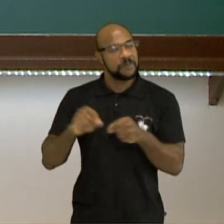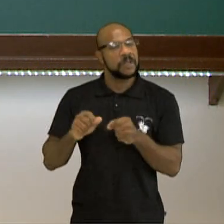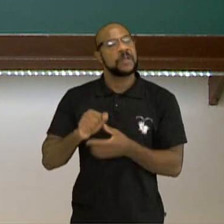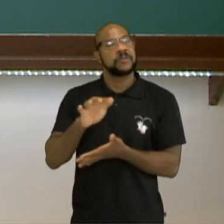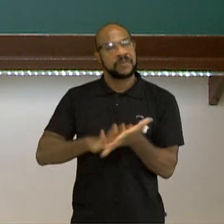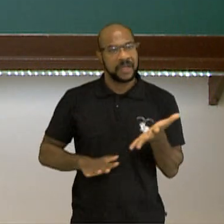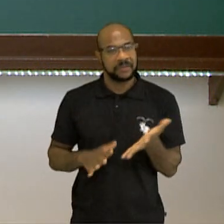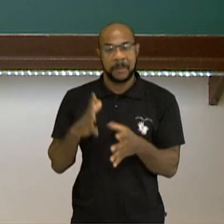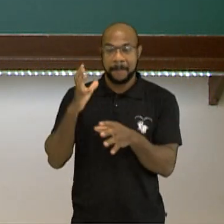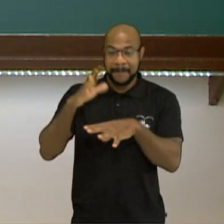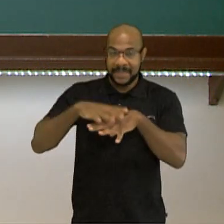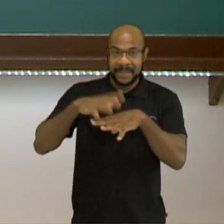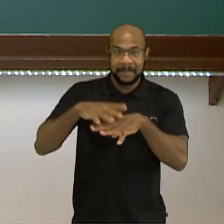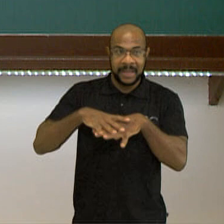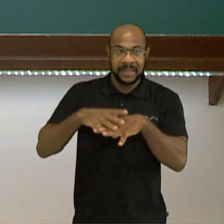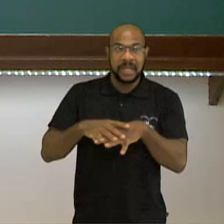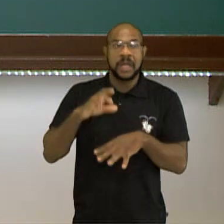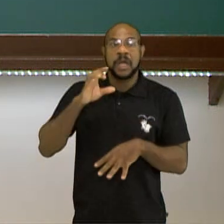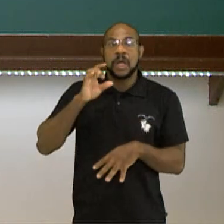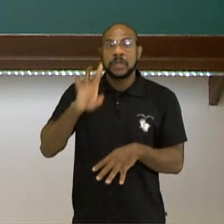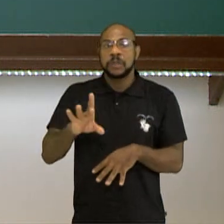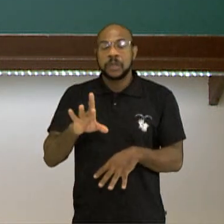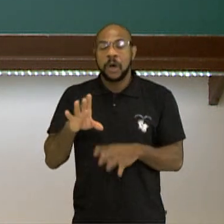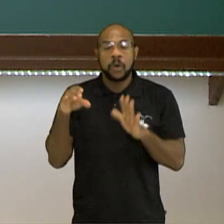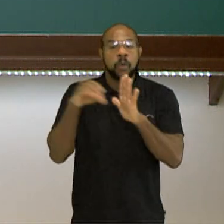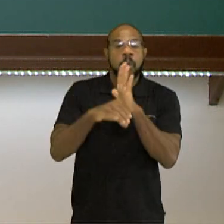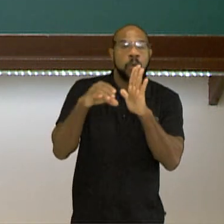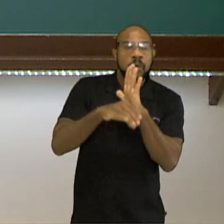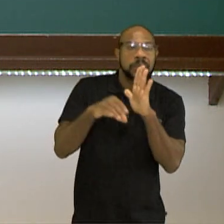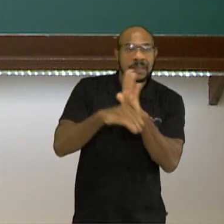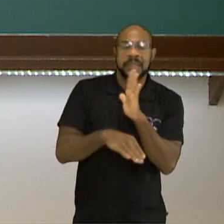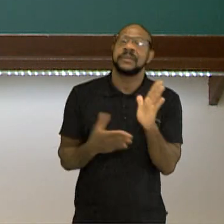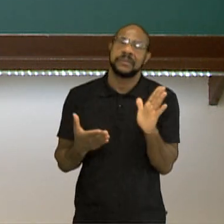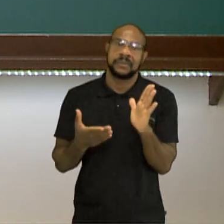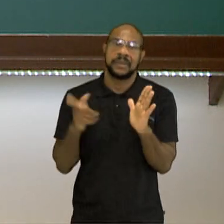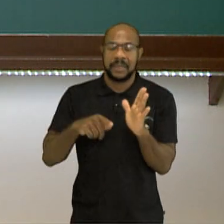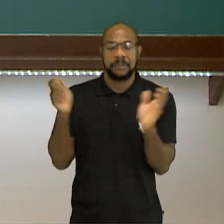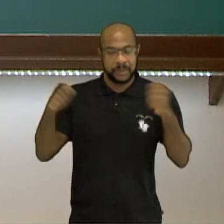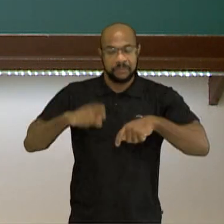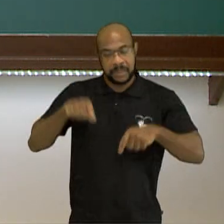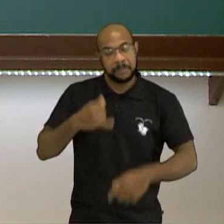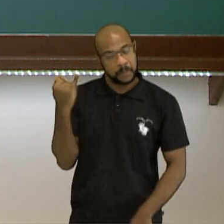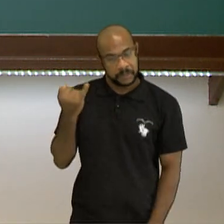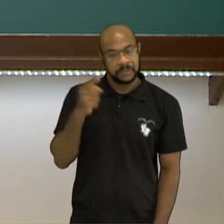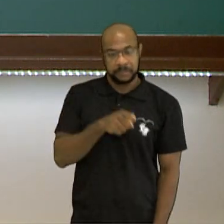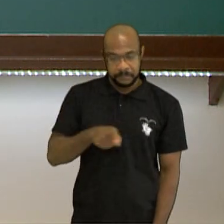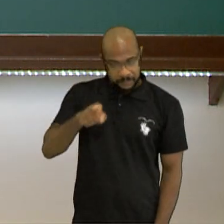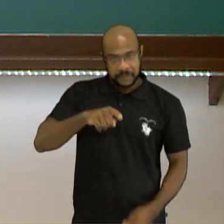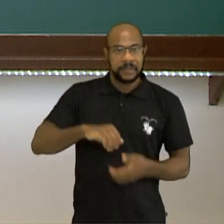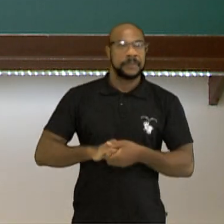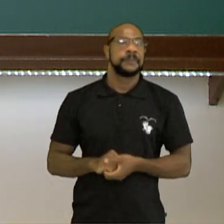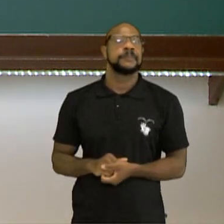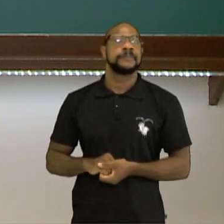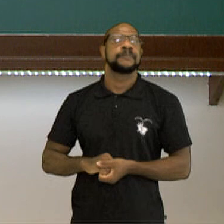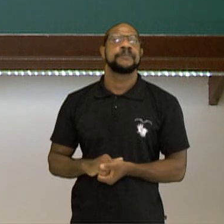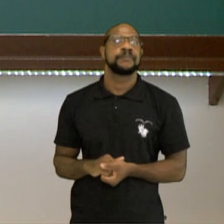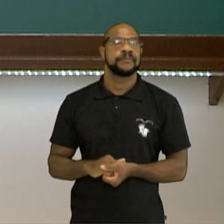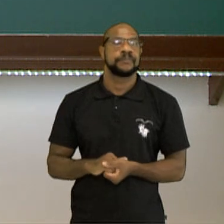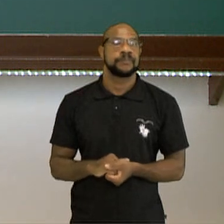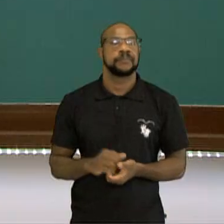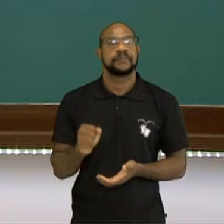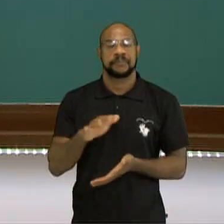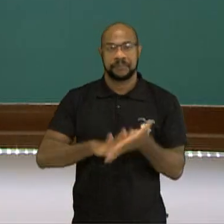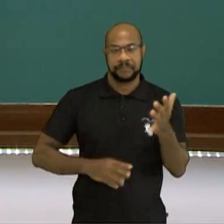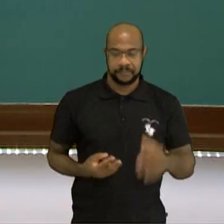exercícios matemáticos apenas com os conceitos, e isso é importante para você. Para frente. No